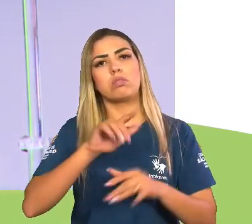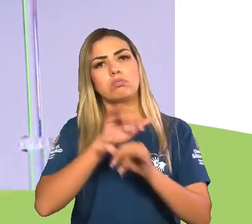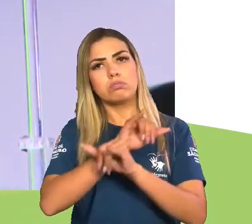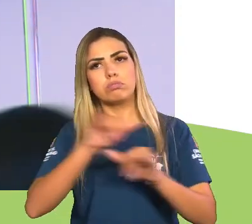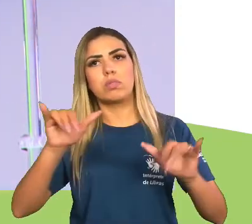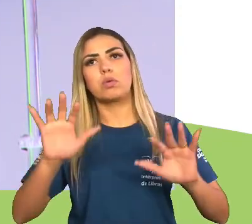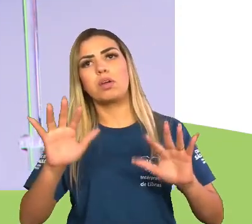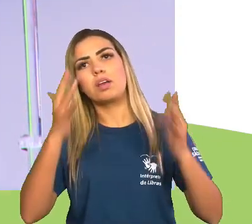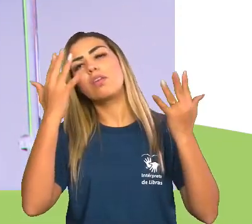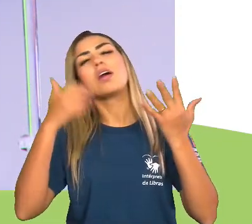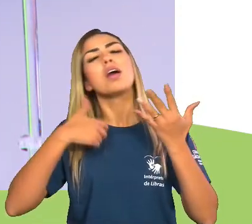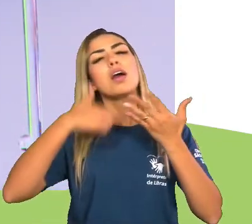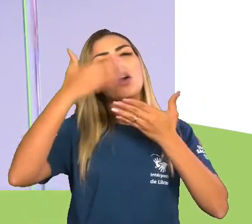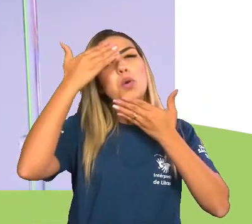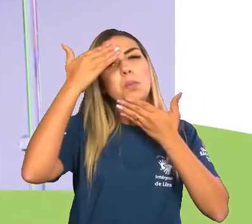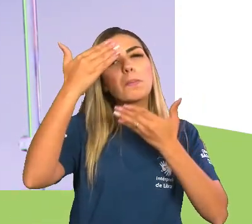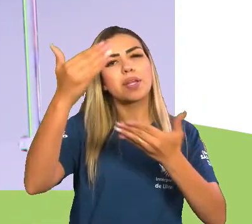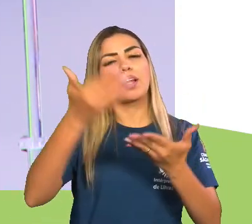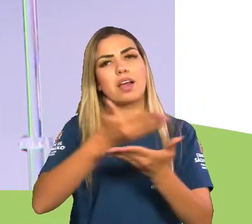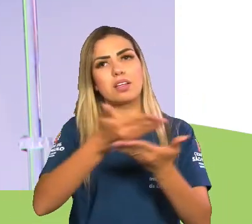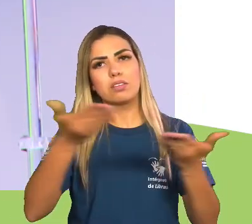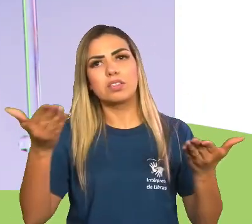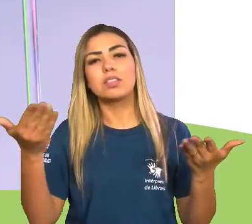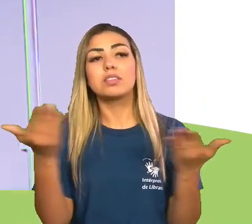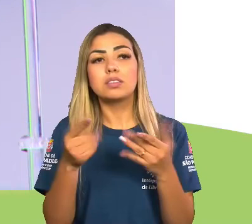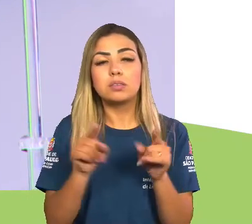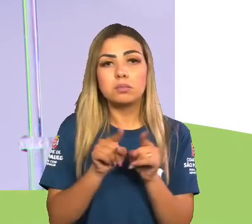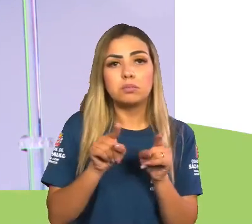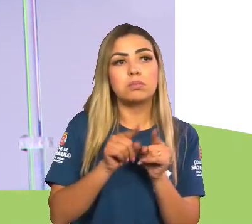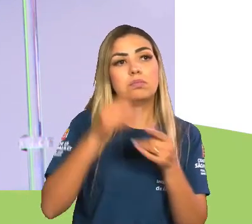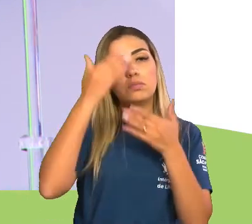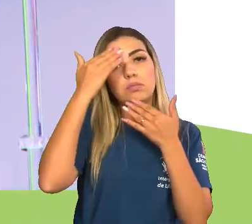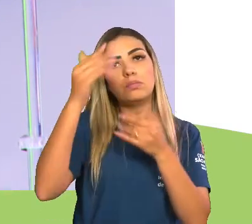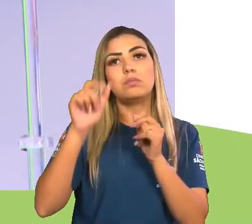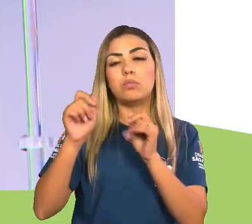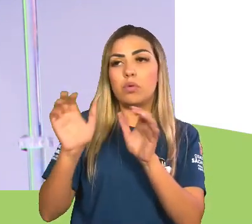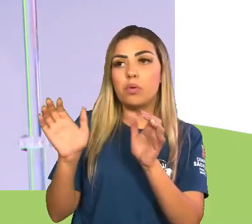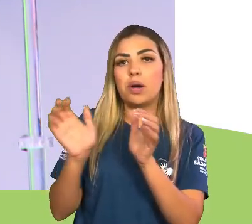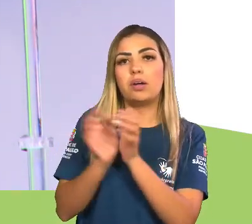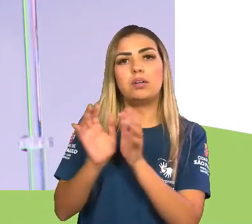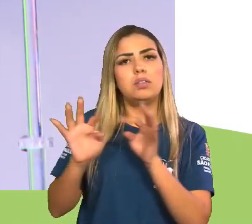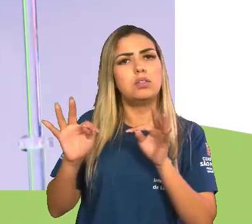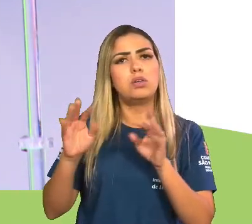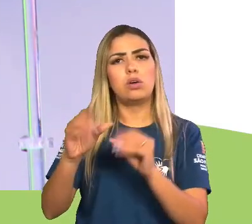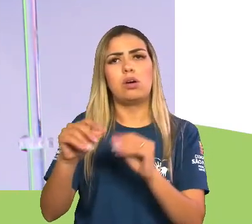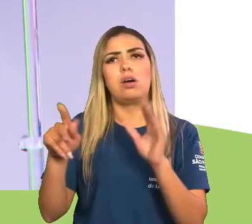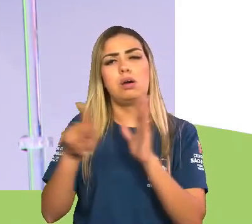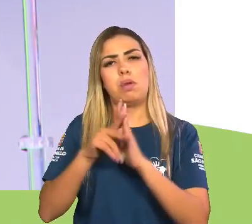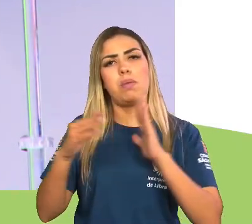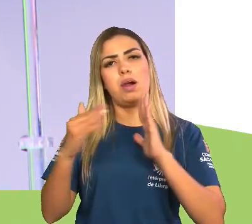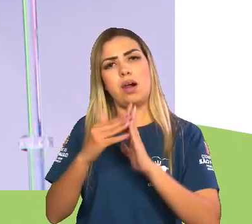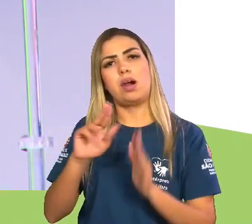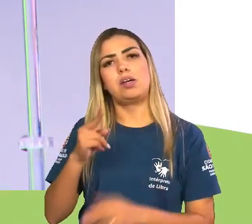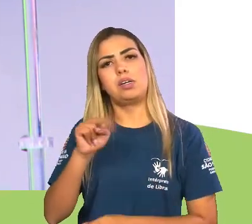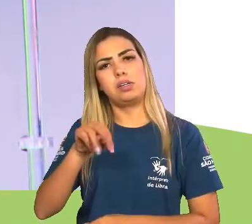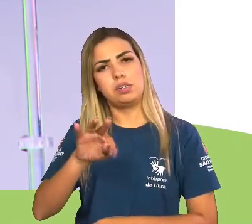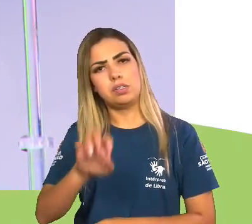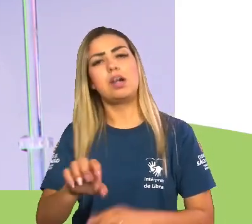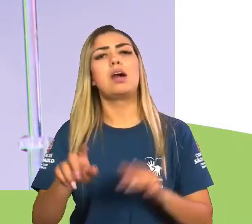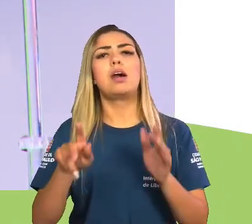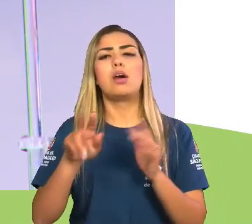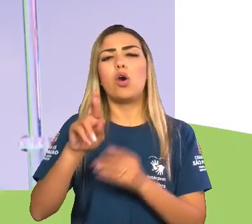evento. Nosso muitíssimo obrigado. Eu também quero agradecer a toda a equipe da Casa Hunter, a Ariadne, a Paola, a